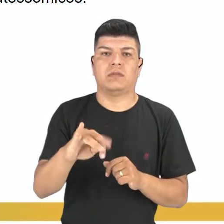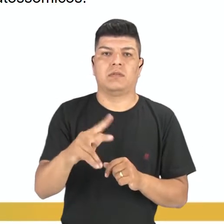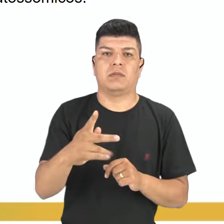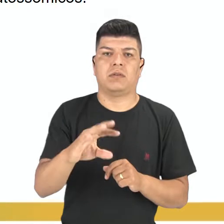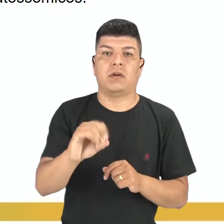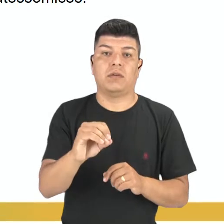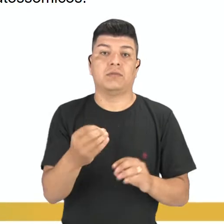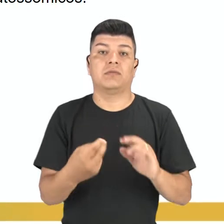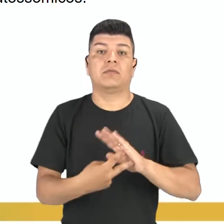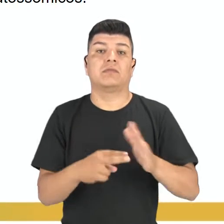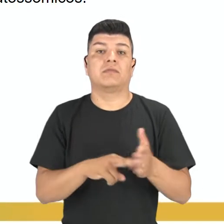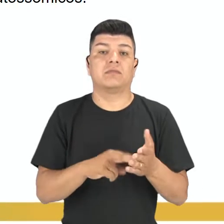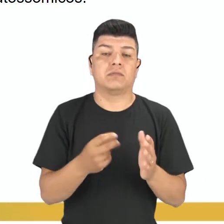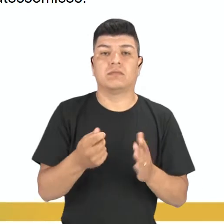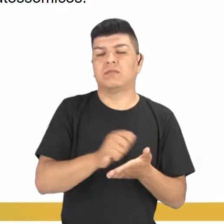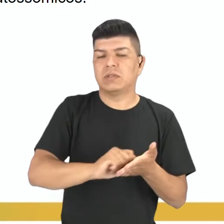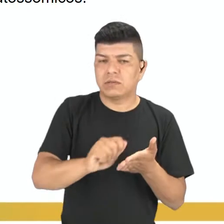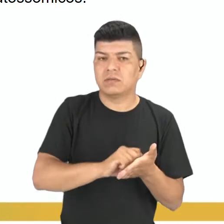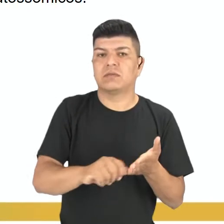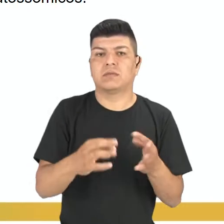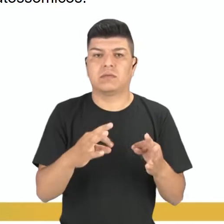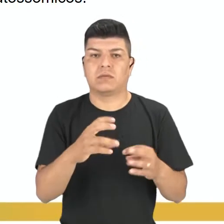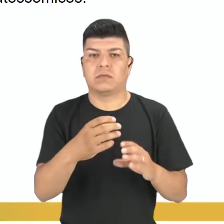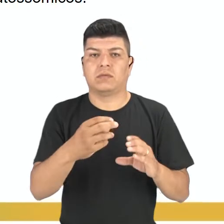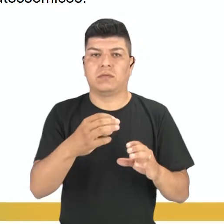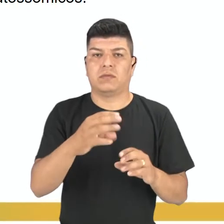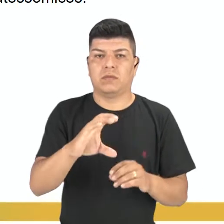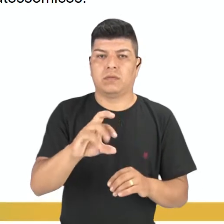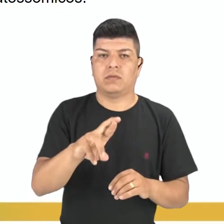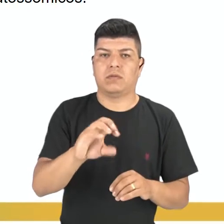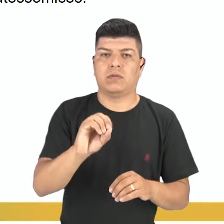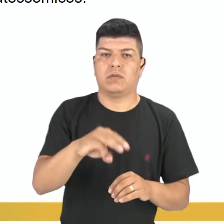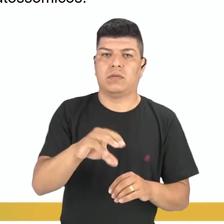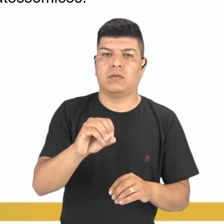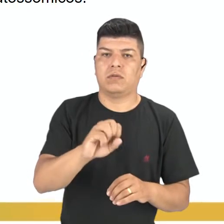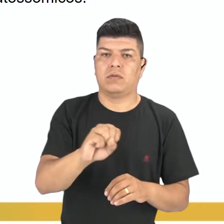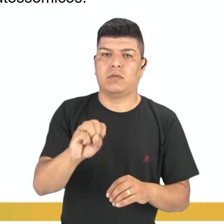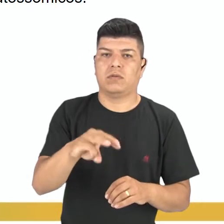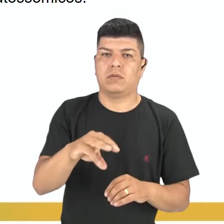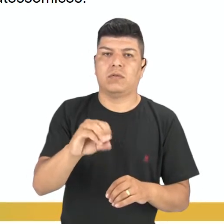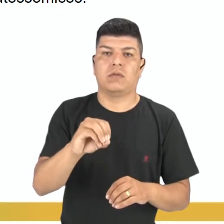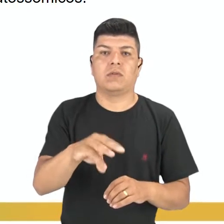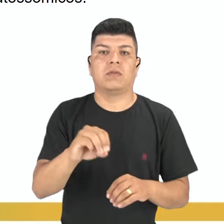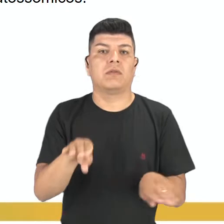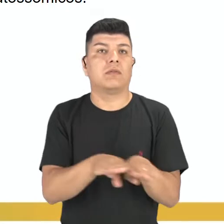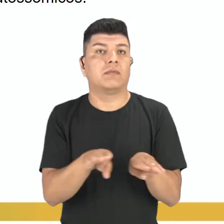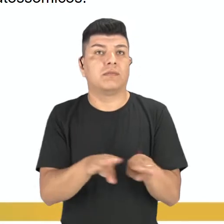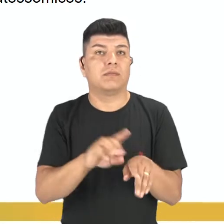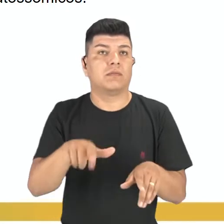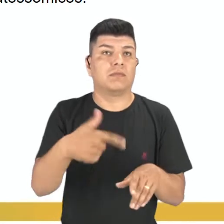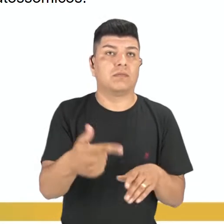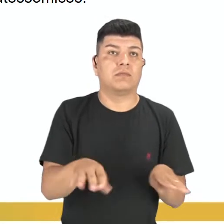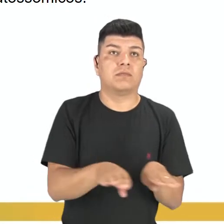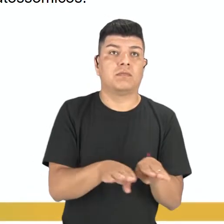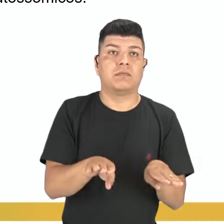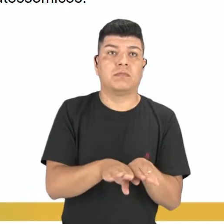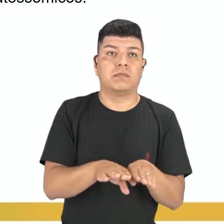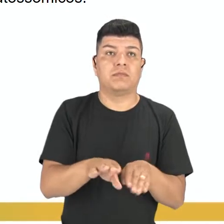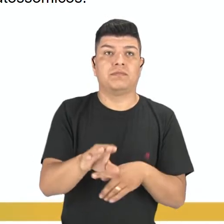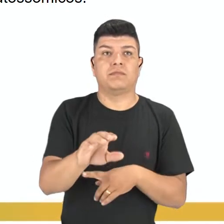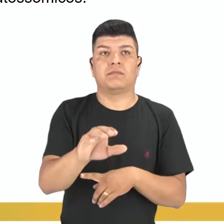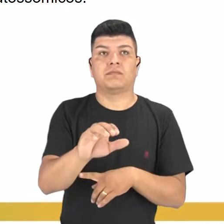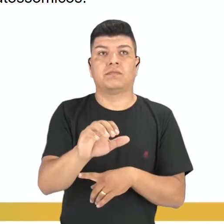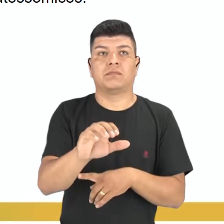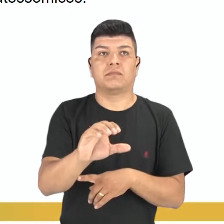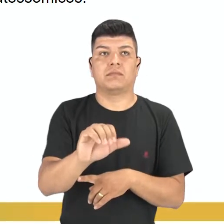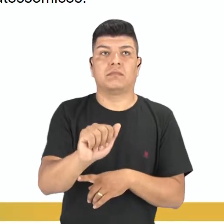que é o cariótipo O que é uma corda dominância O que é um cromossomo né vejo que a gente tem um outro termo também chatinho aí ó